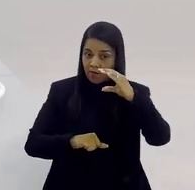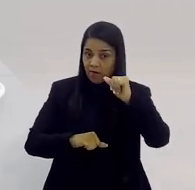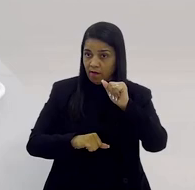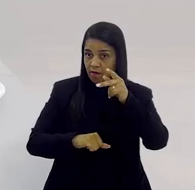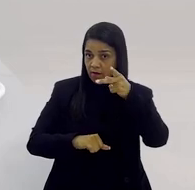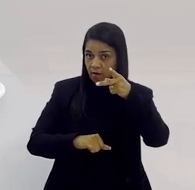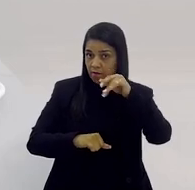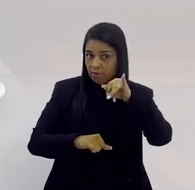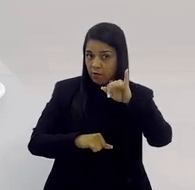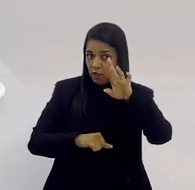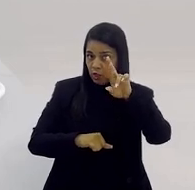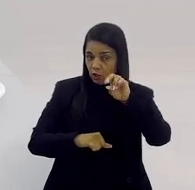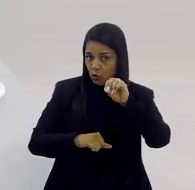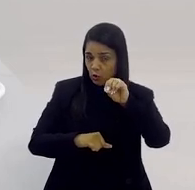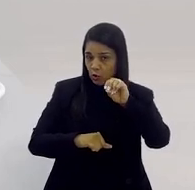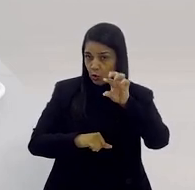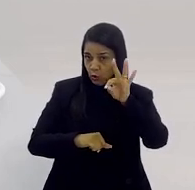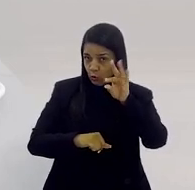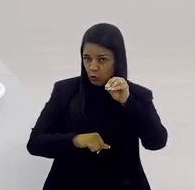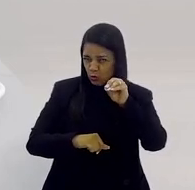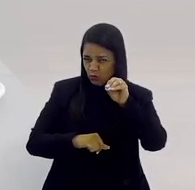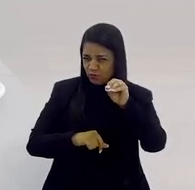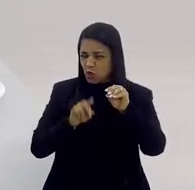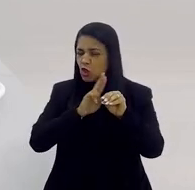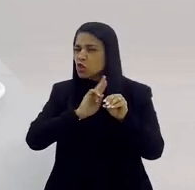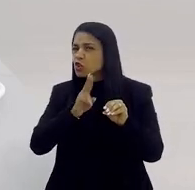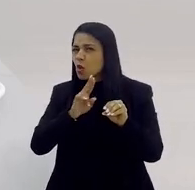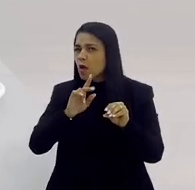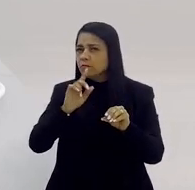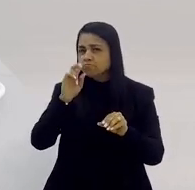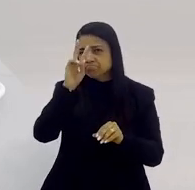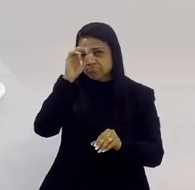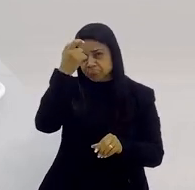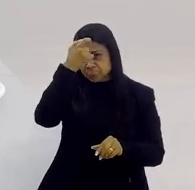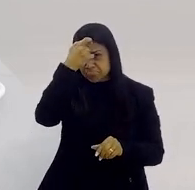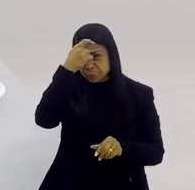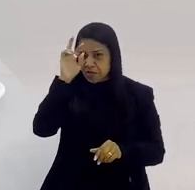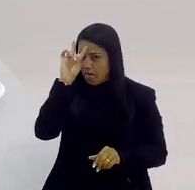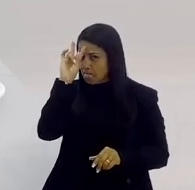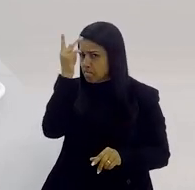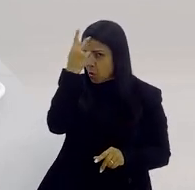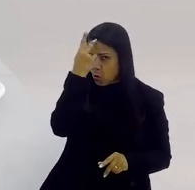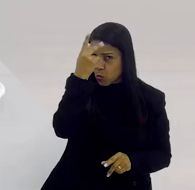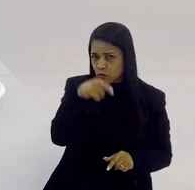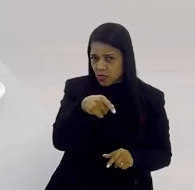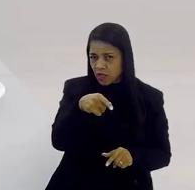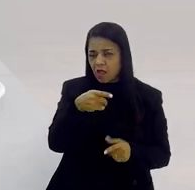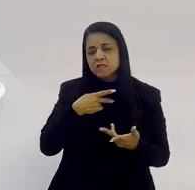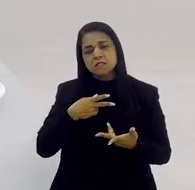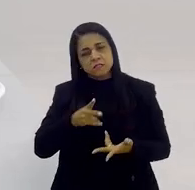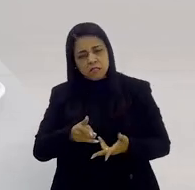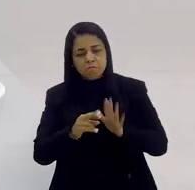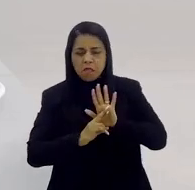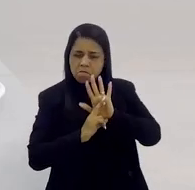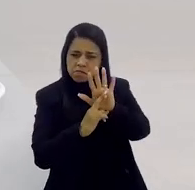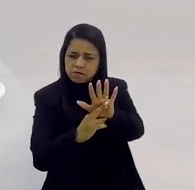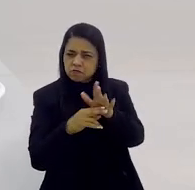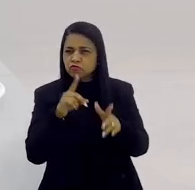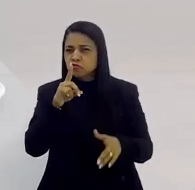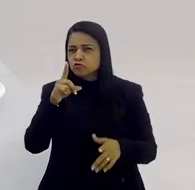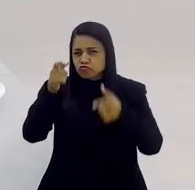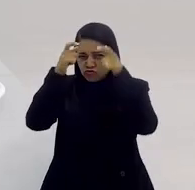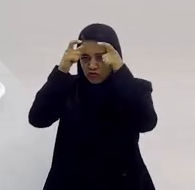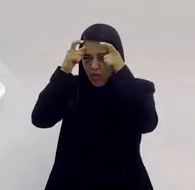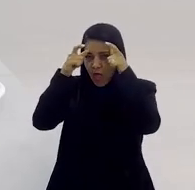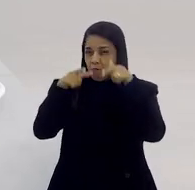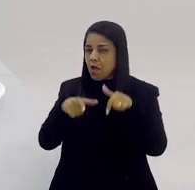o Capiroto é o nome é pejorativo Sim né e ele representasse o diabo é porque as pessoas sempre tão lançando Ah não